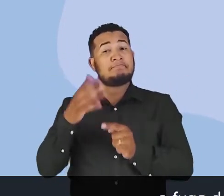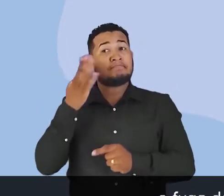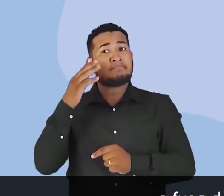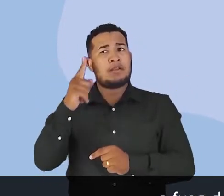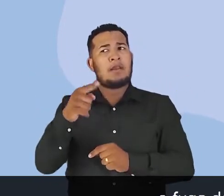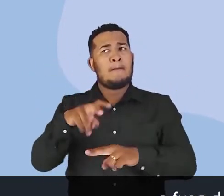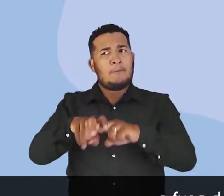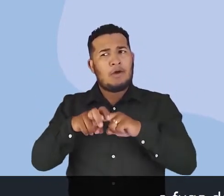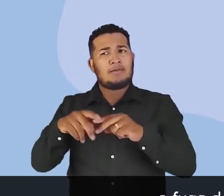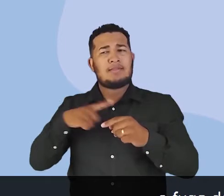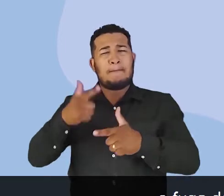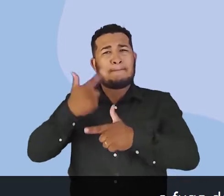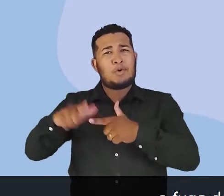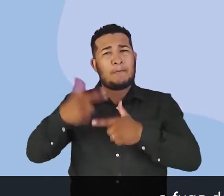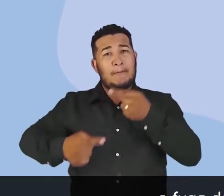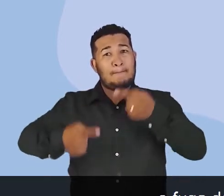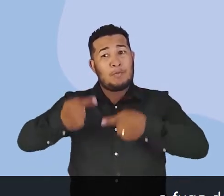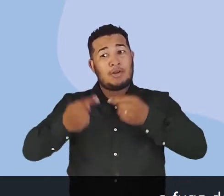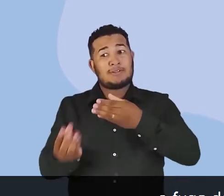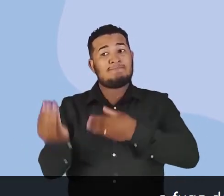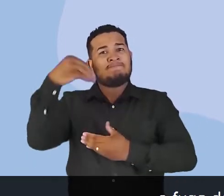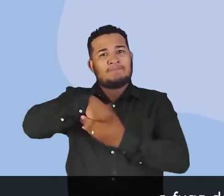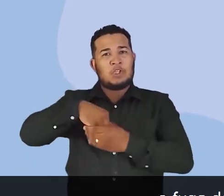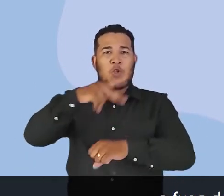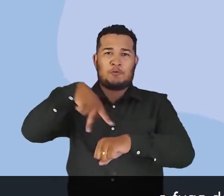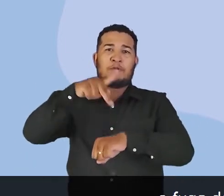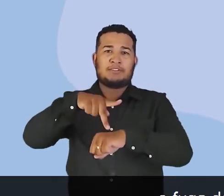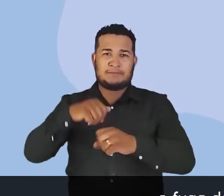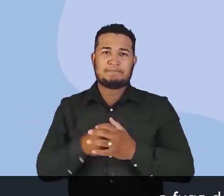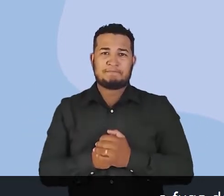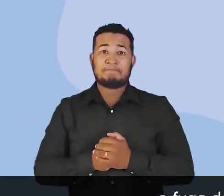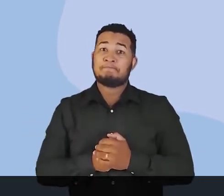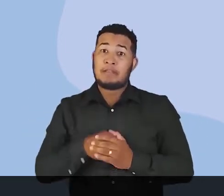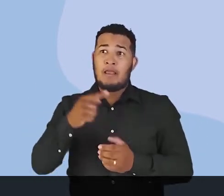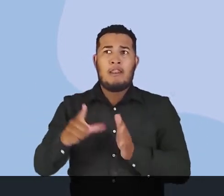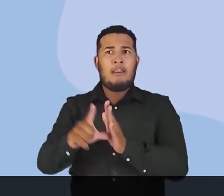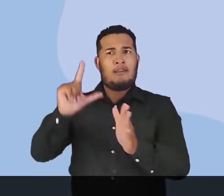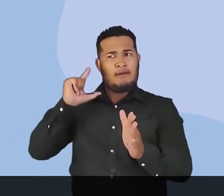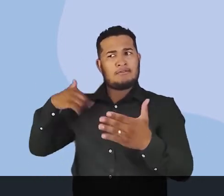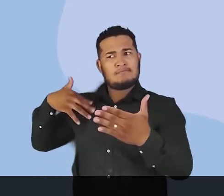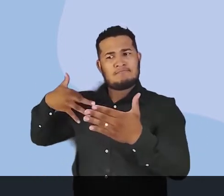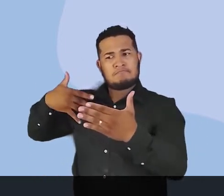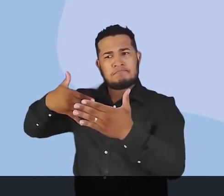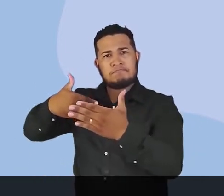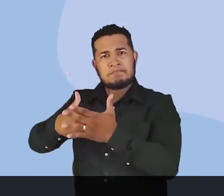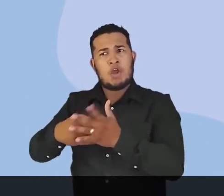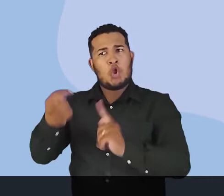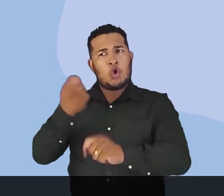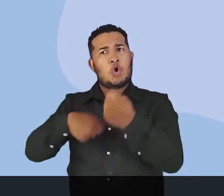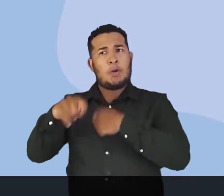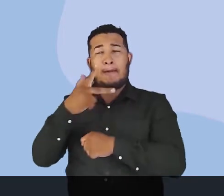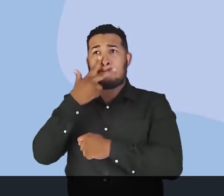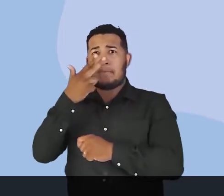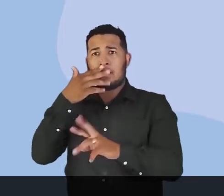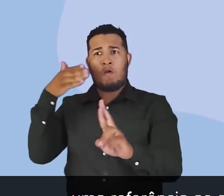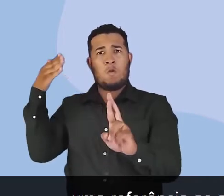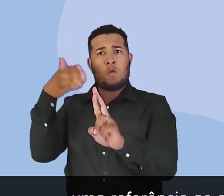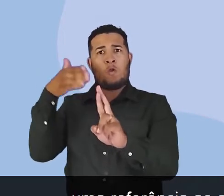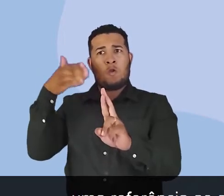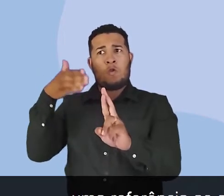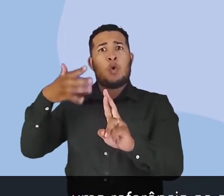de capitais resultante de uma crise política interna do México. Até esse momento, a economia mexicana era